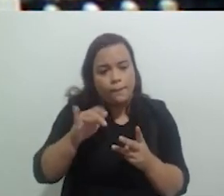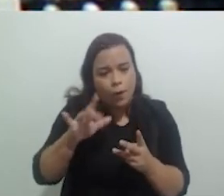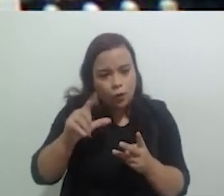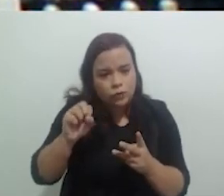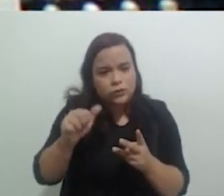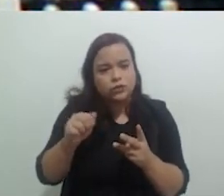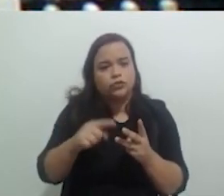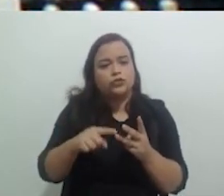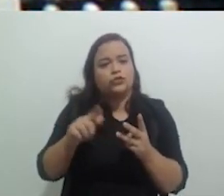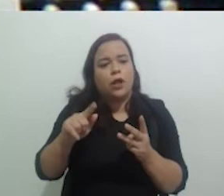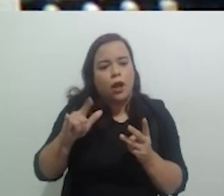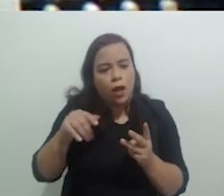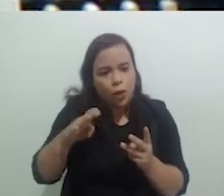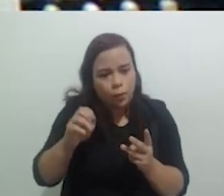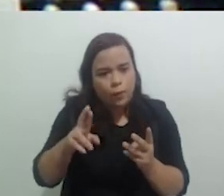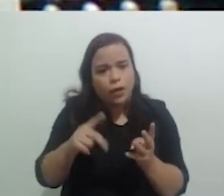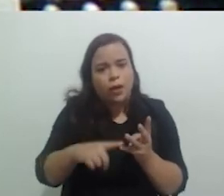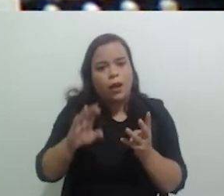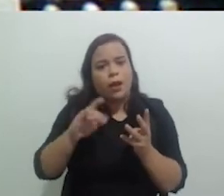desembargador Cláudio e desembargador Guilhermando.